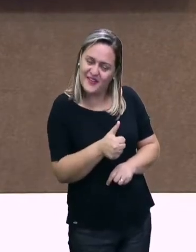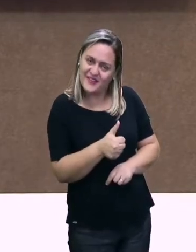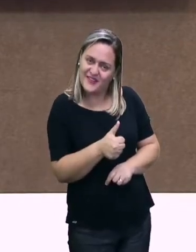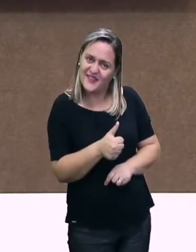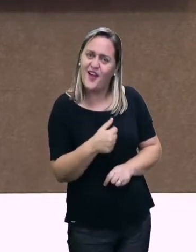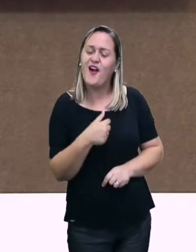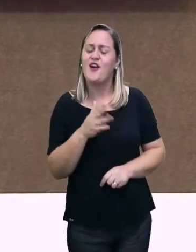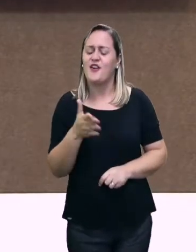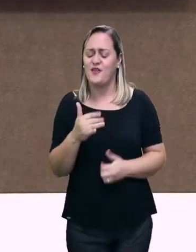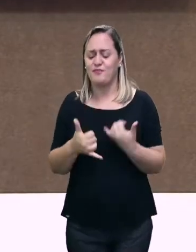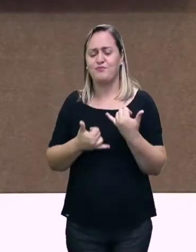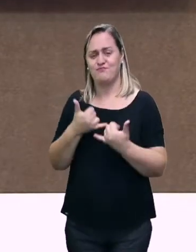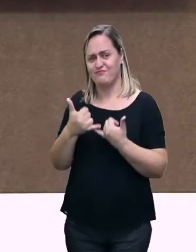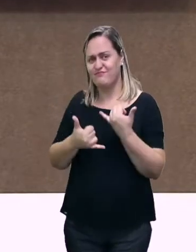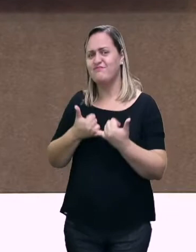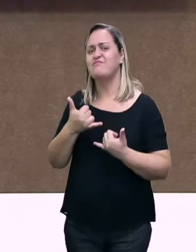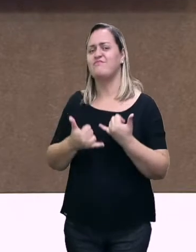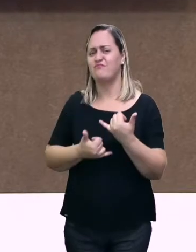viu? E